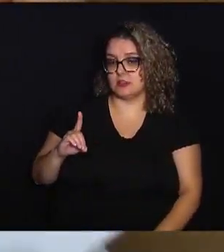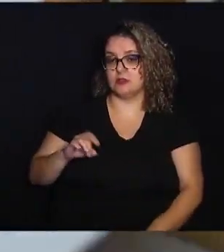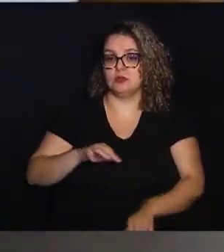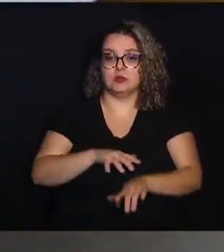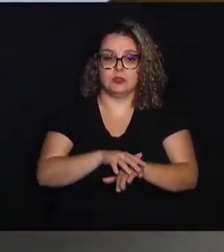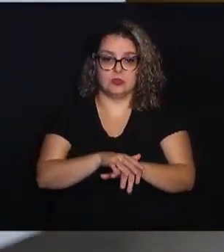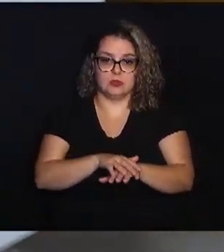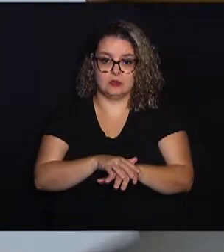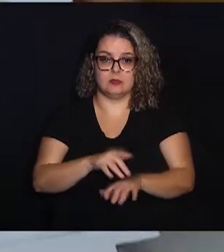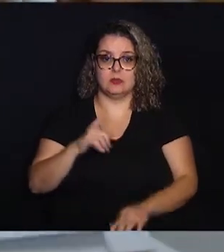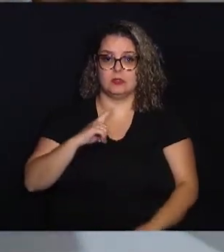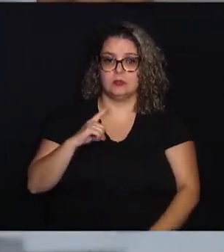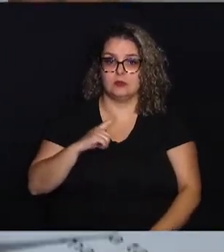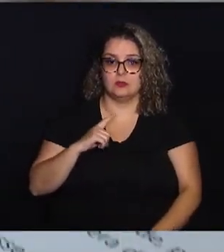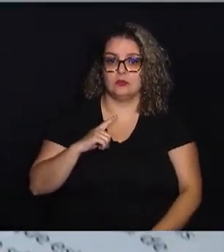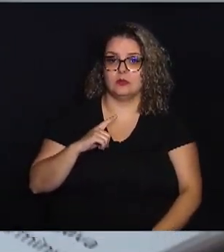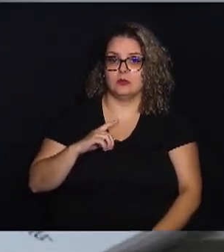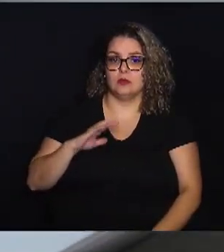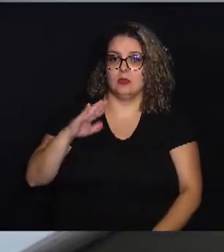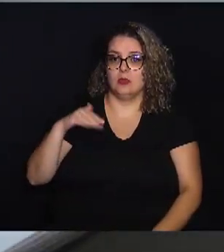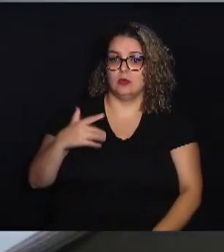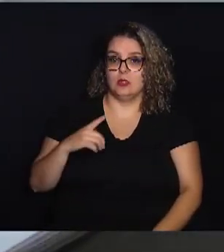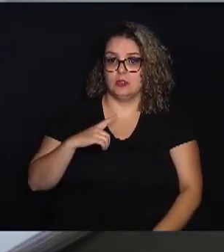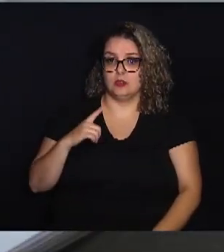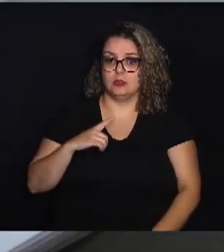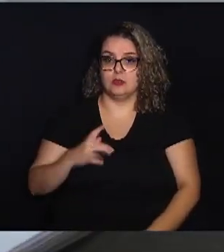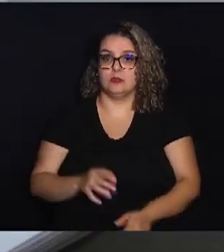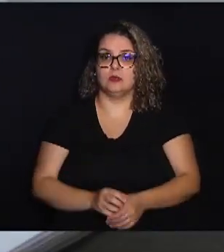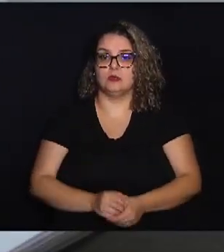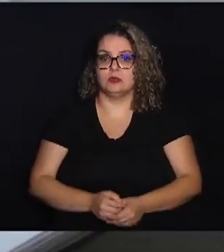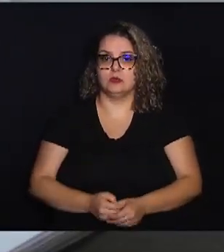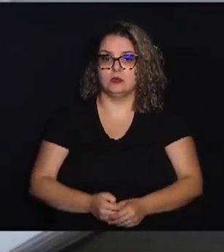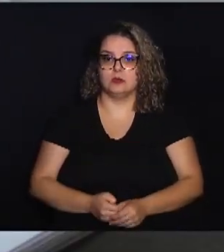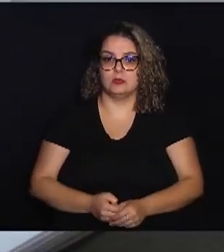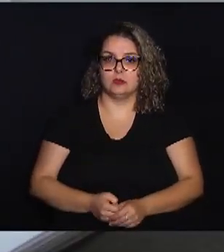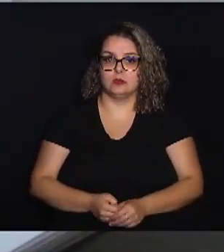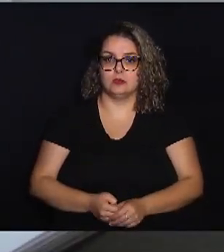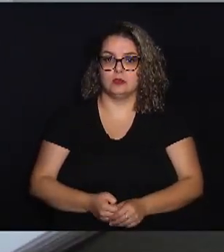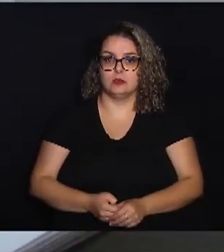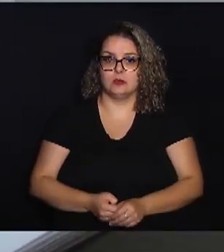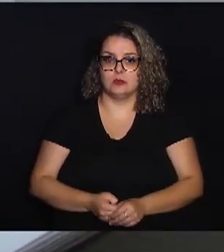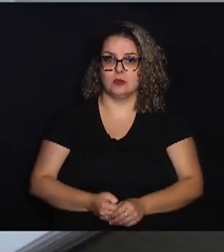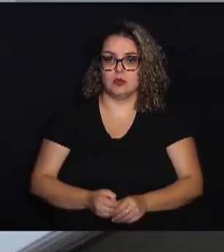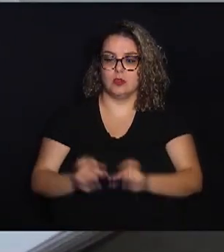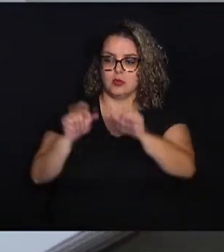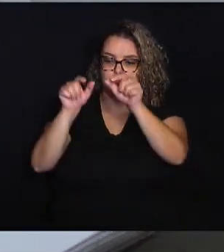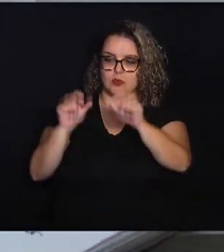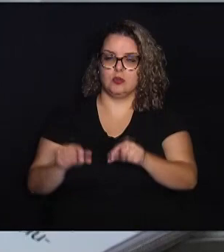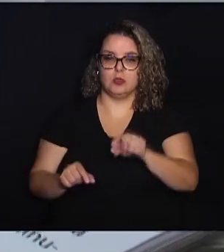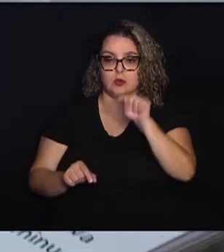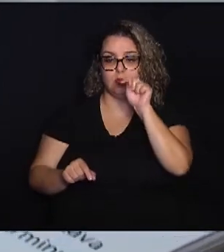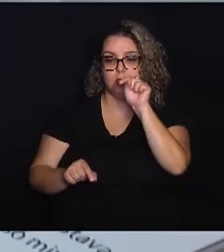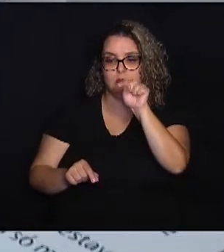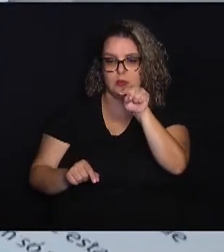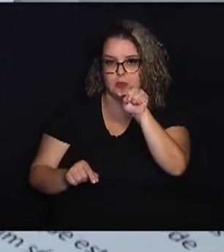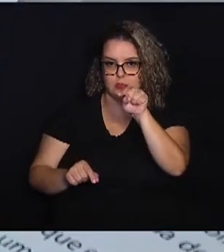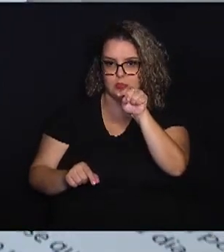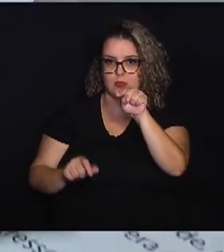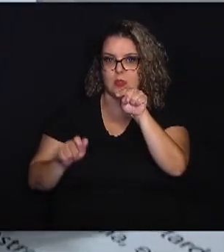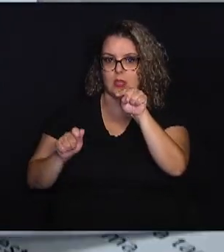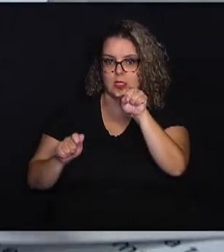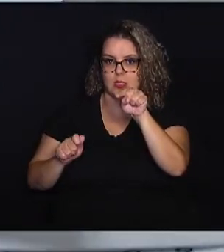aqui quando eu tenho o primeiro pontinho, ponto 1 em relevo, eu tenho a letra